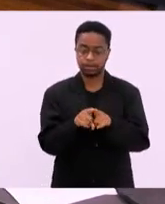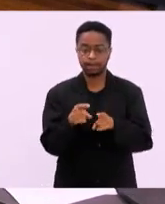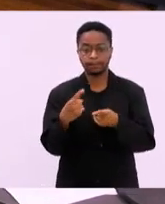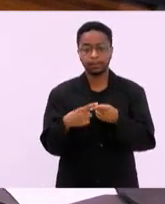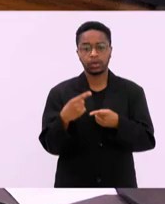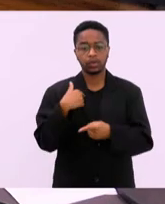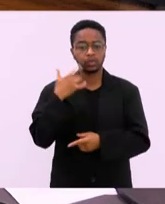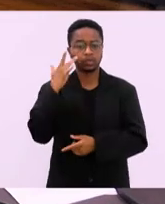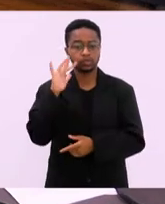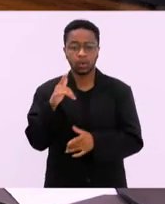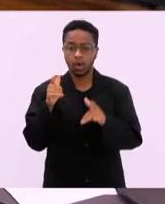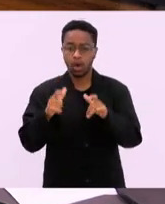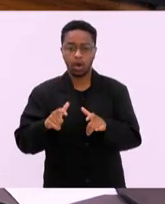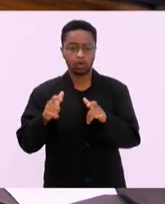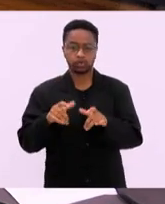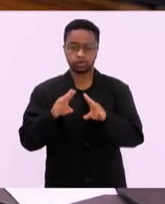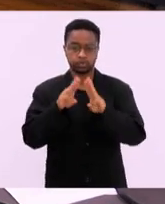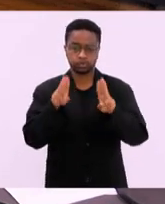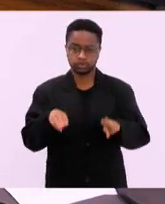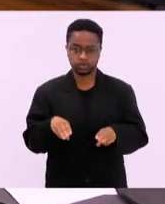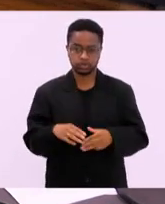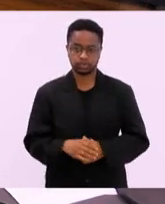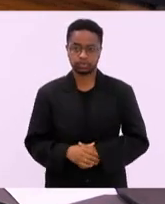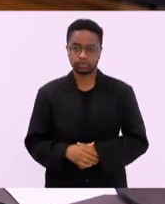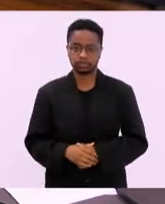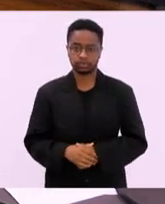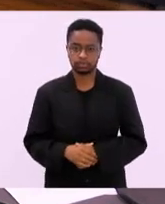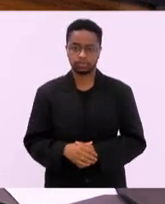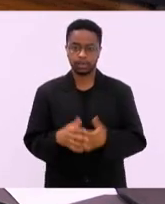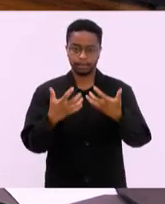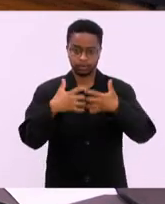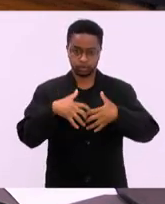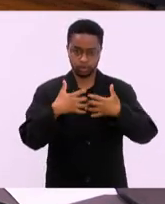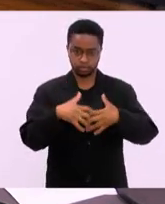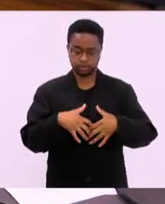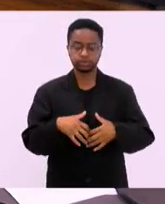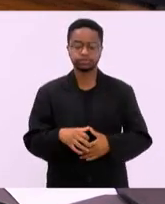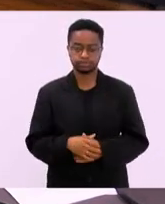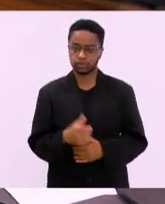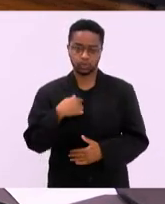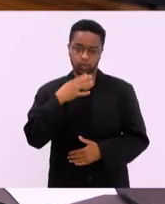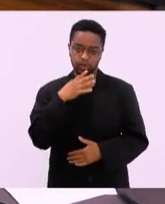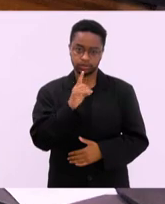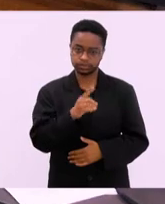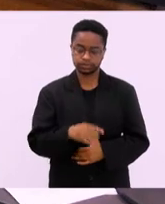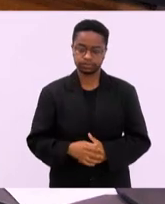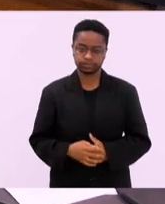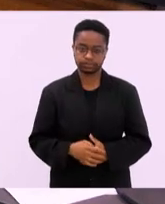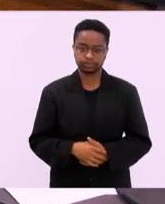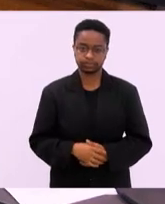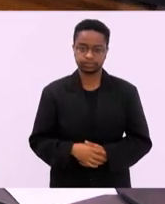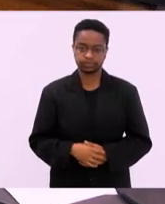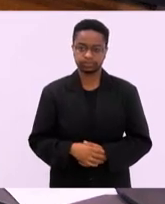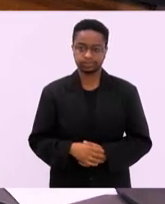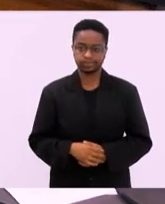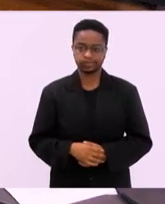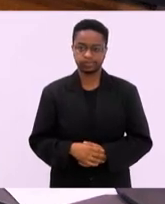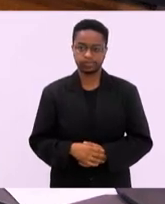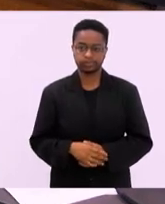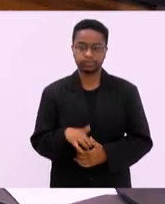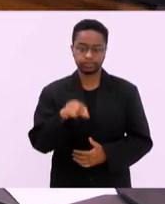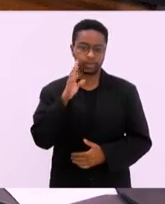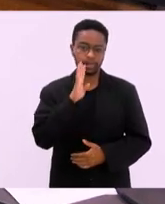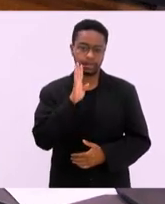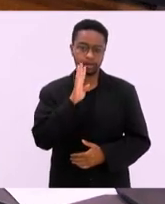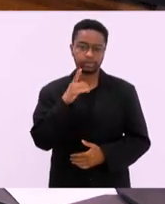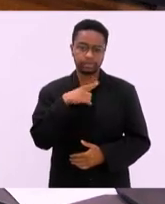sei onde é o Museu Santos Dumont. Petrópolis. Ela é em Petrópolis. Não conheço. Bem bacana o museu, aquele